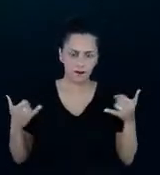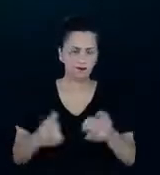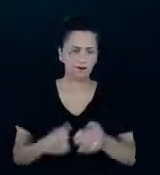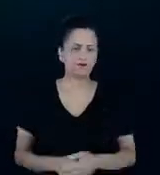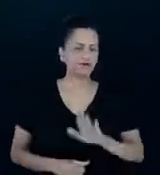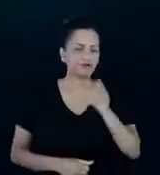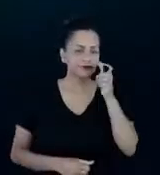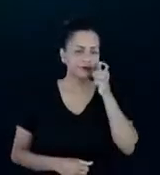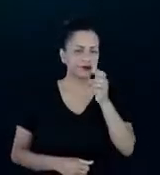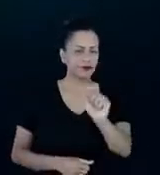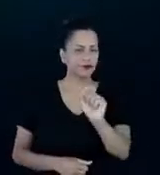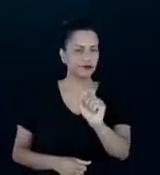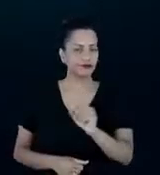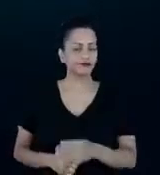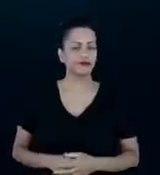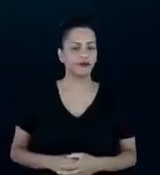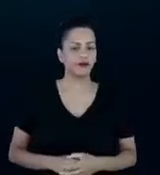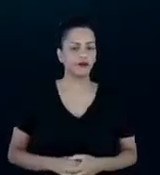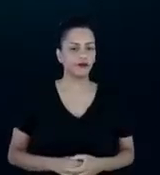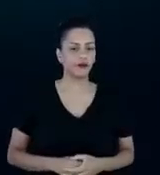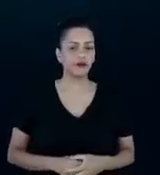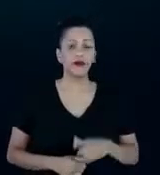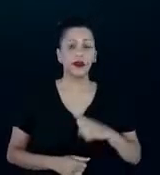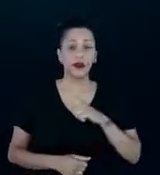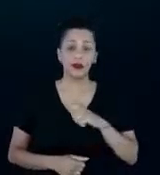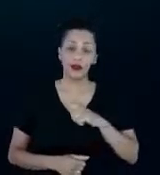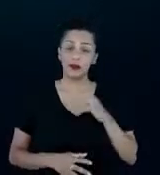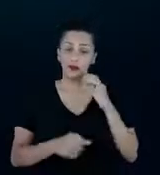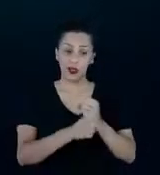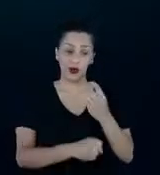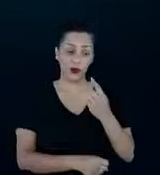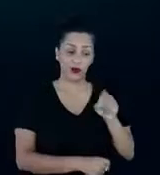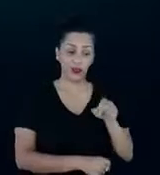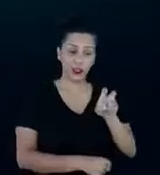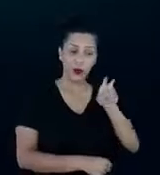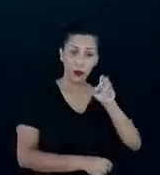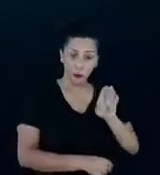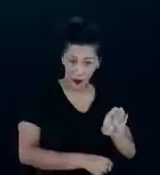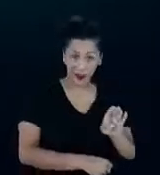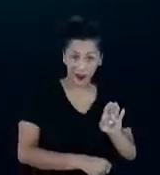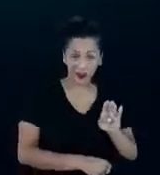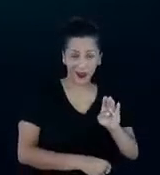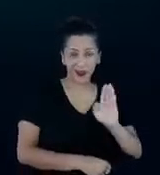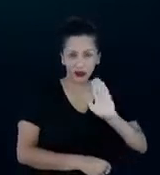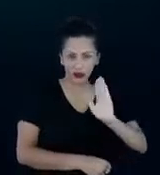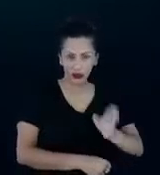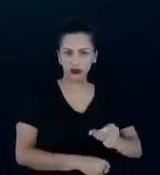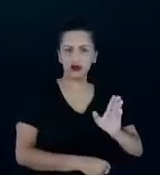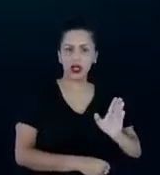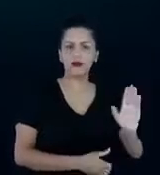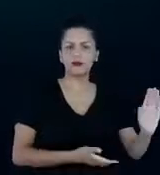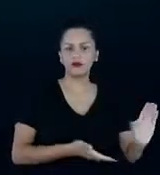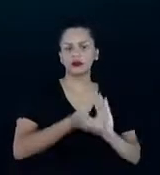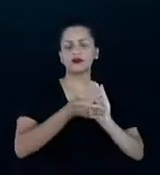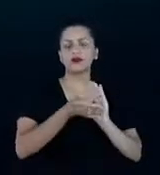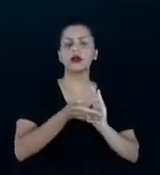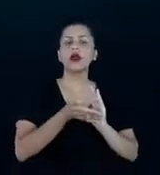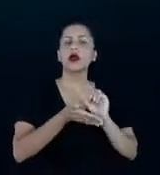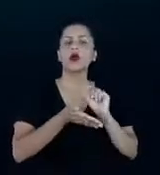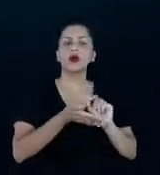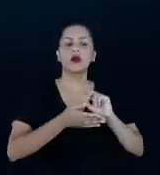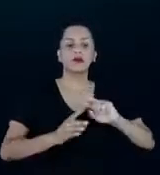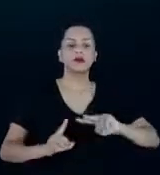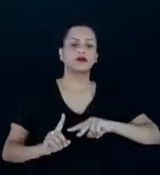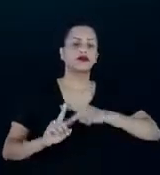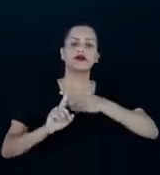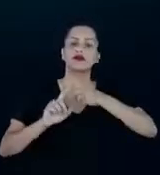interessantes. Daquele 1,5 bilhão de reais, né, que nós faturamos, ele se multiplica em geração